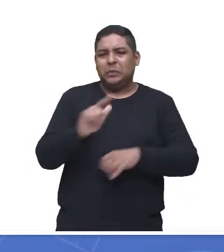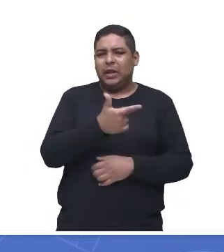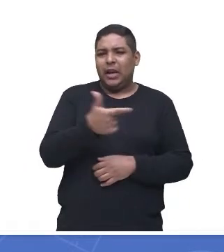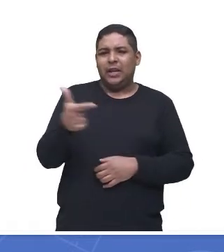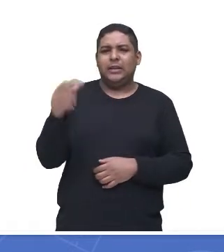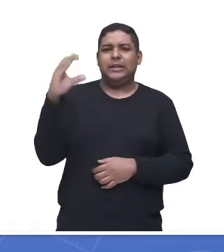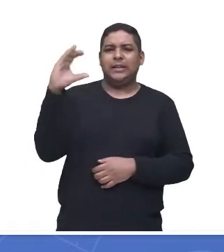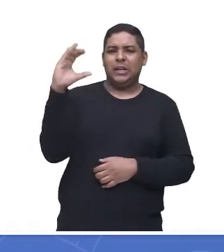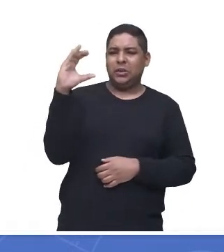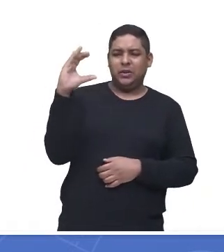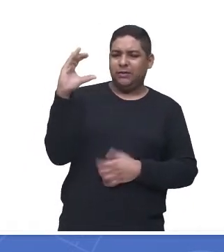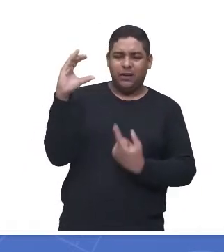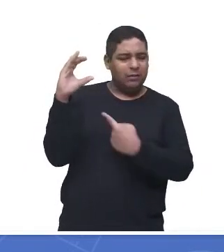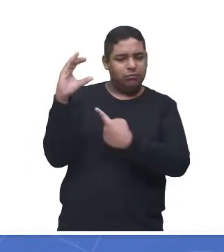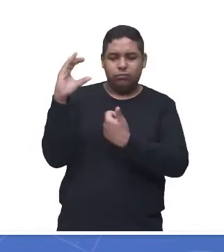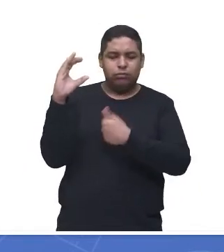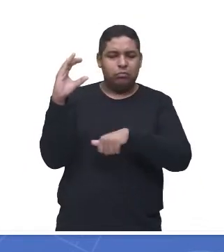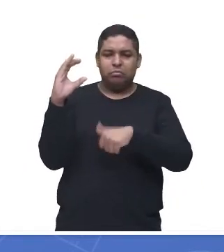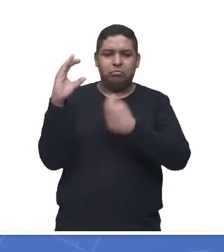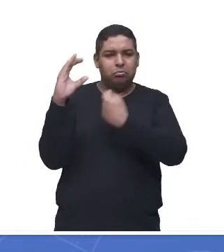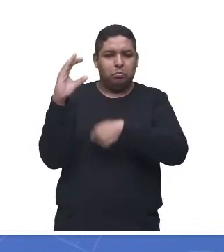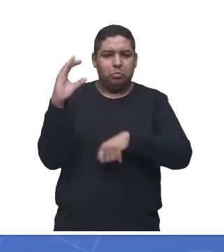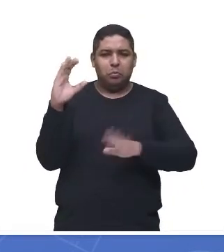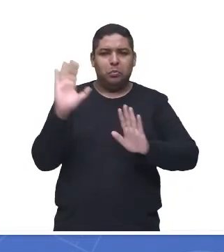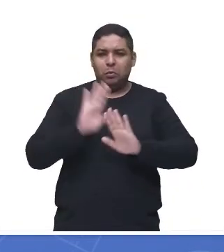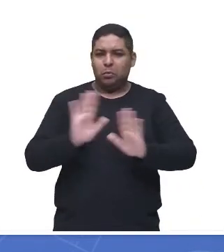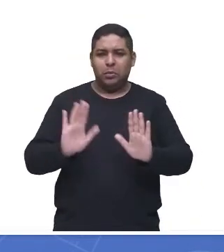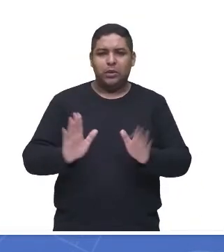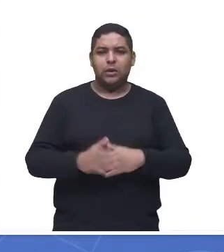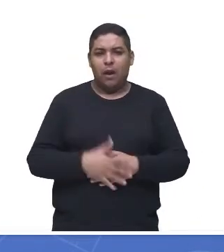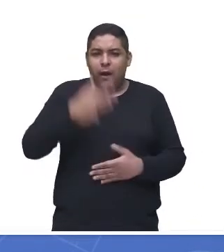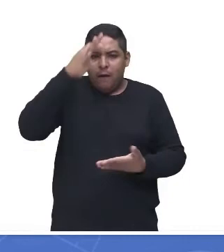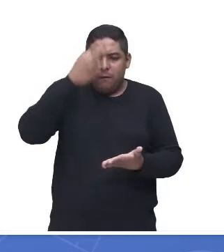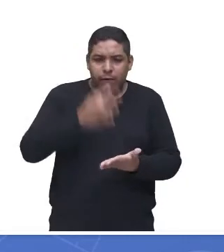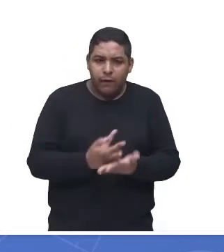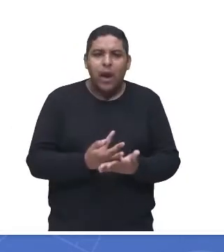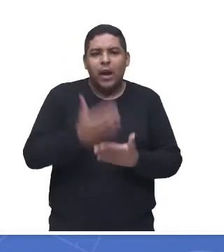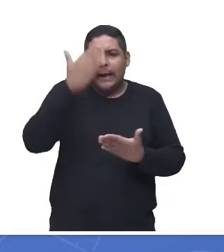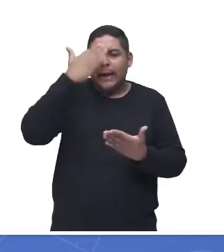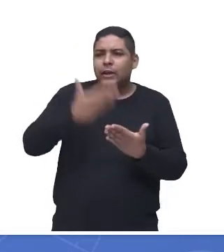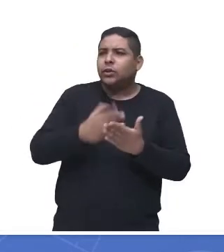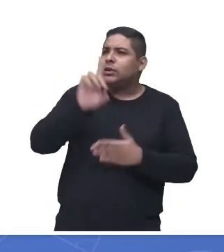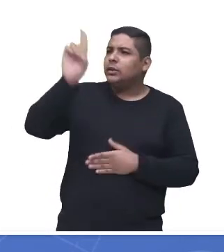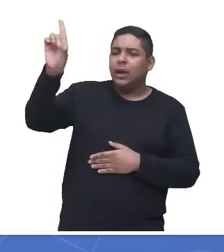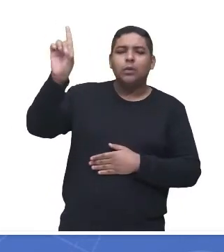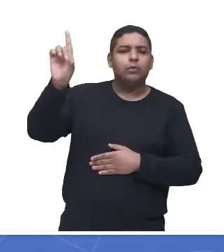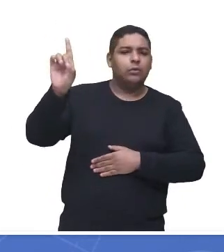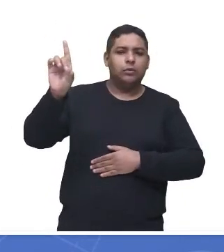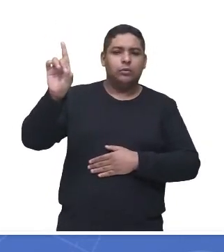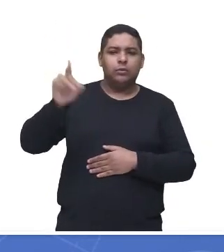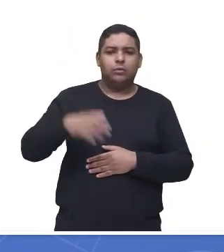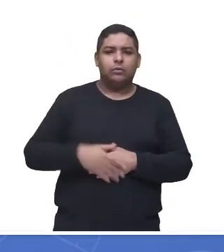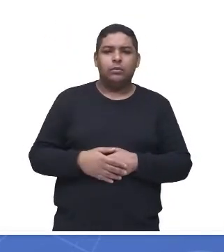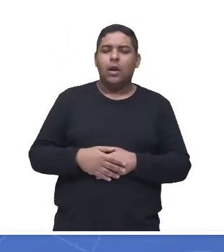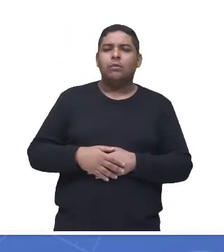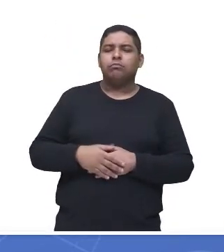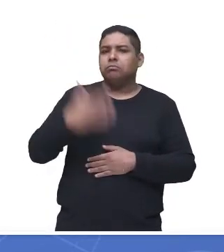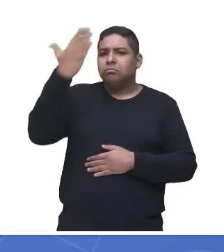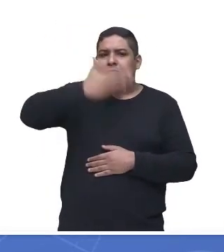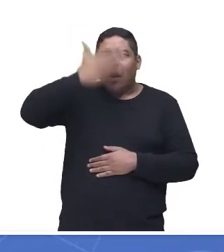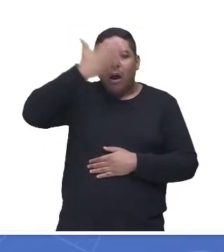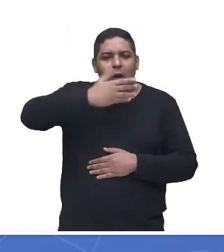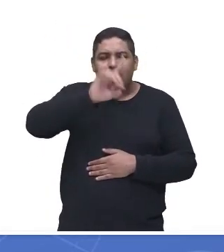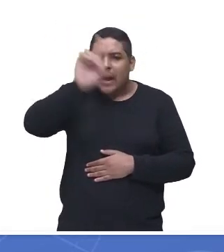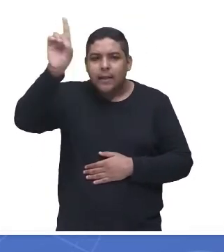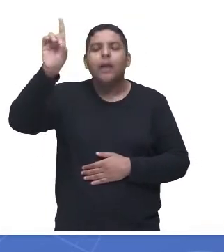científica para o conhecimento científico, né? Quem tem fé, acredita em Deus, sem ver. Tem